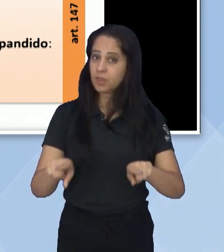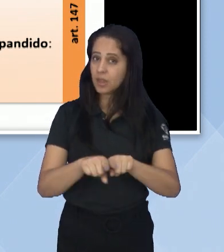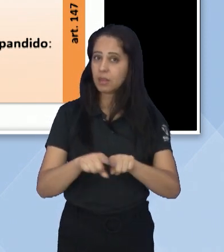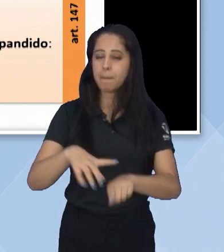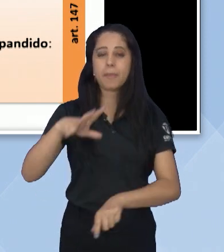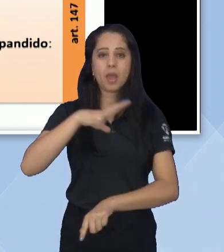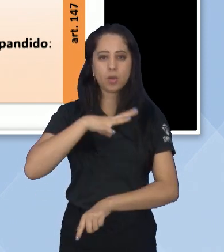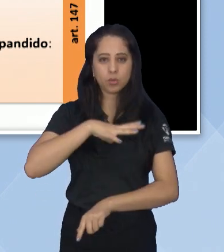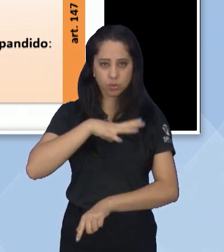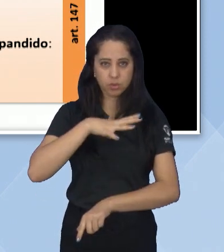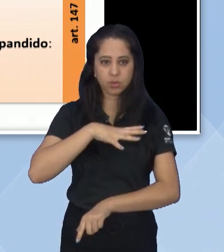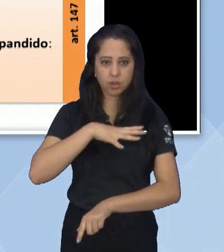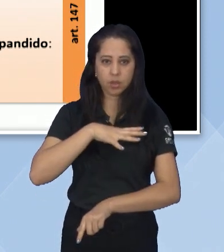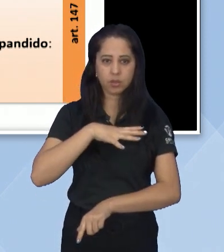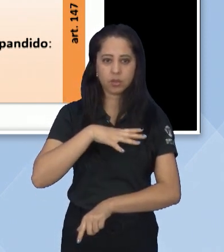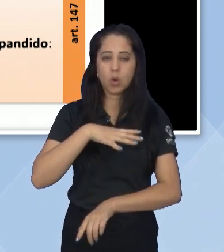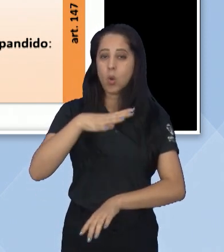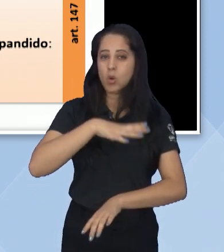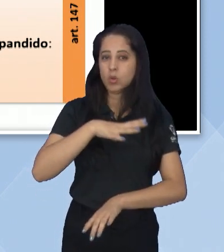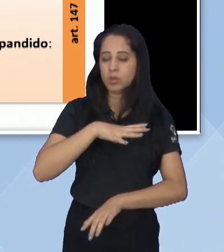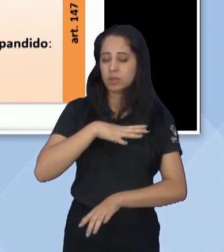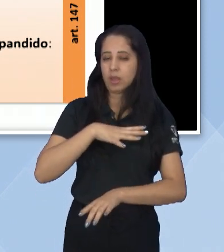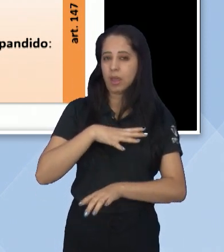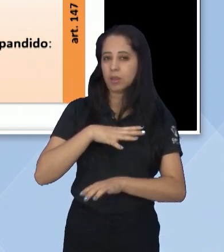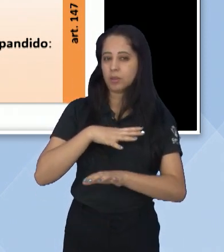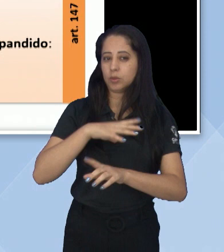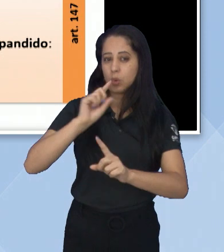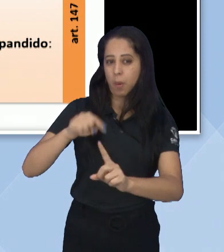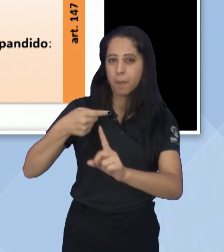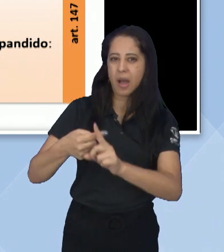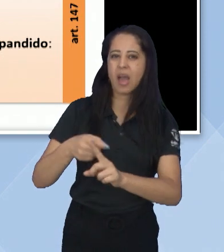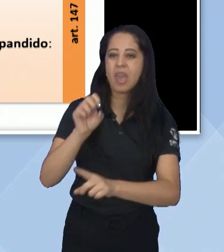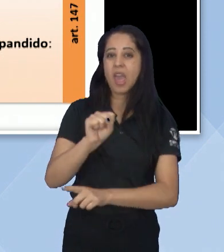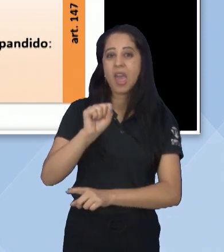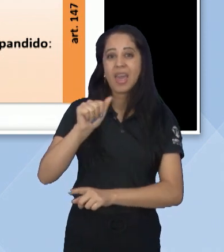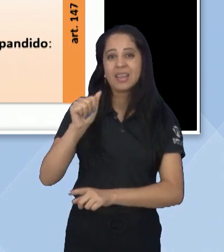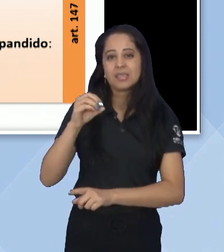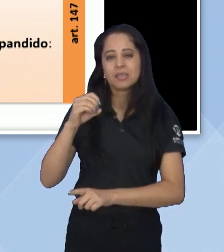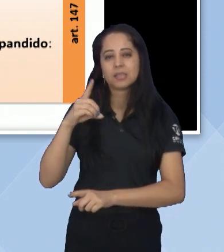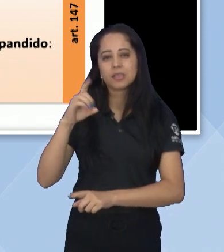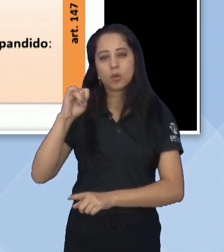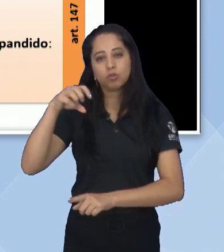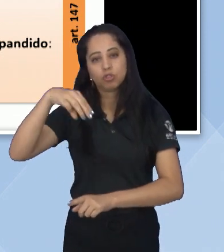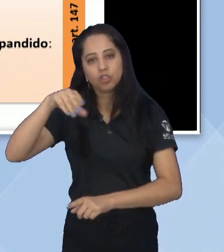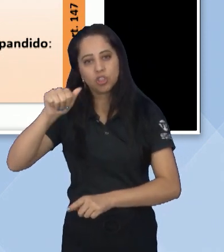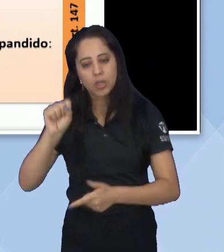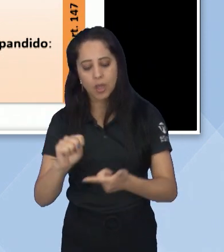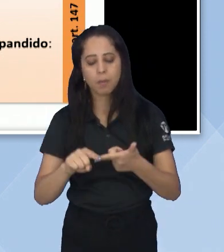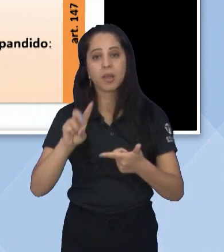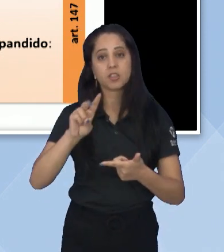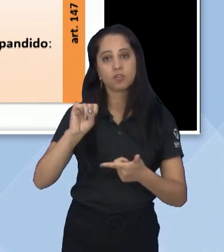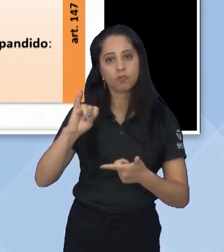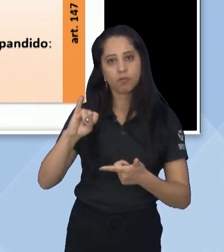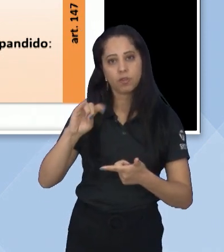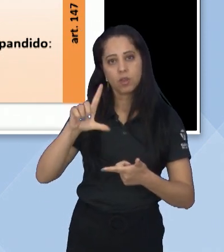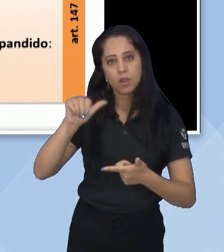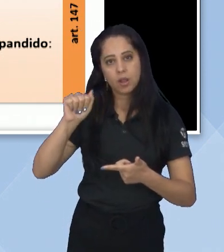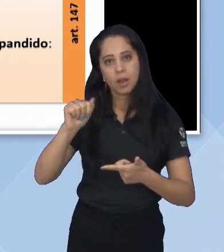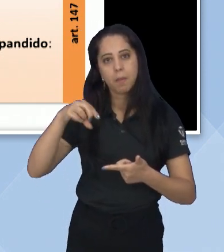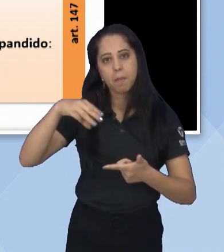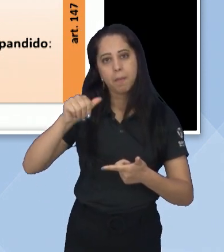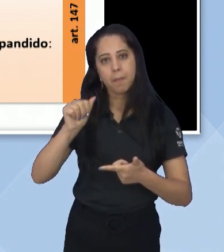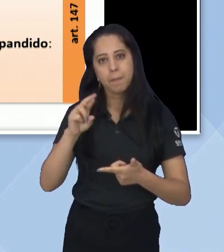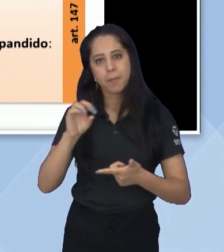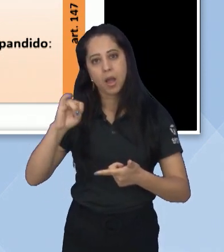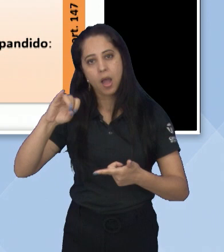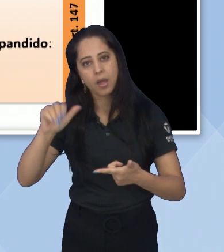tradicional e centro expa quando eu falo de centro expandido eu tô falando São Dimas de Vila Maria a região ali da Vila da Nelson D'Avila da